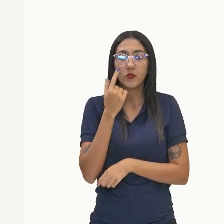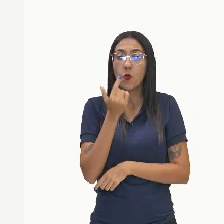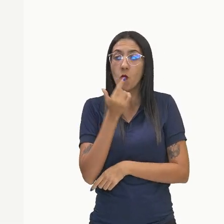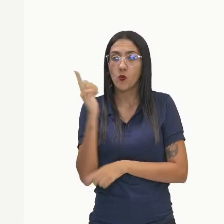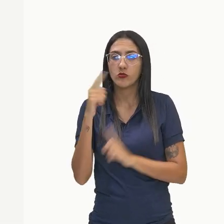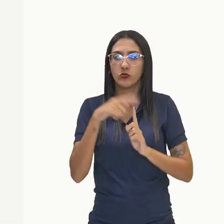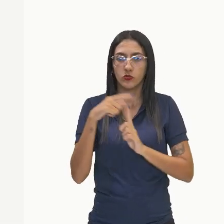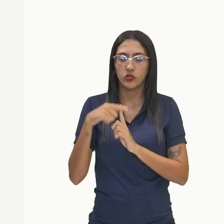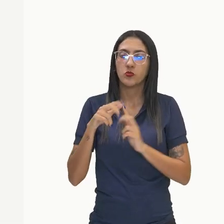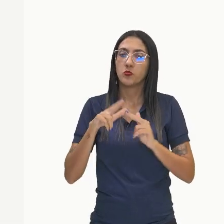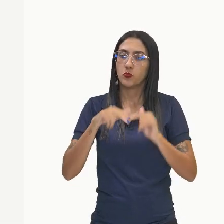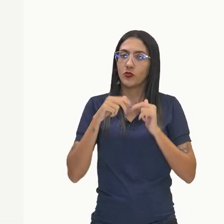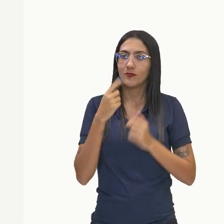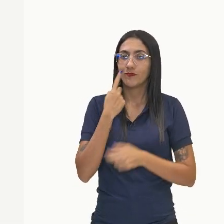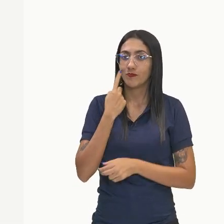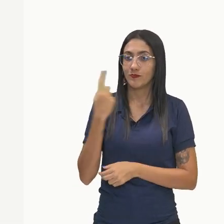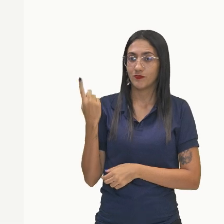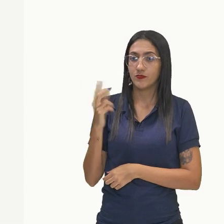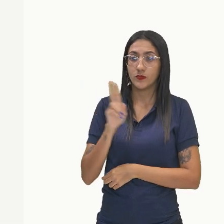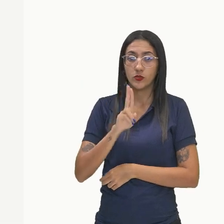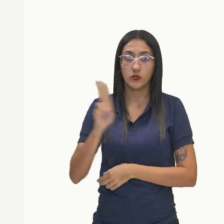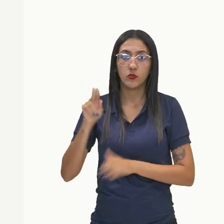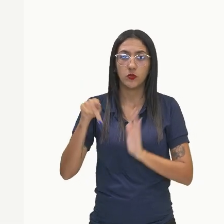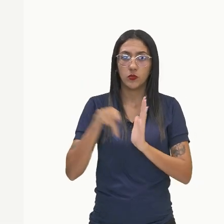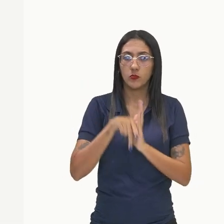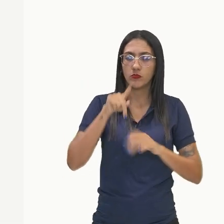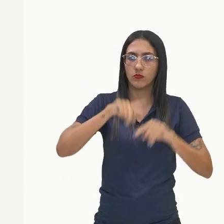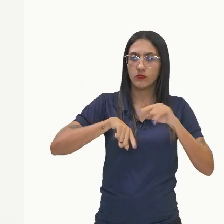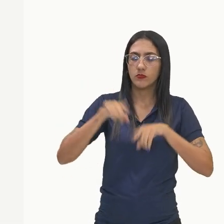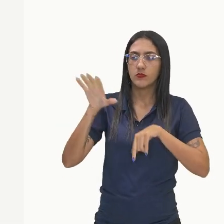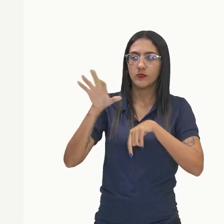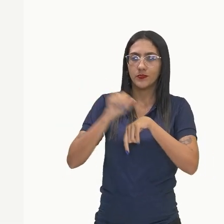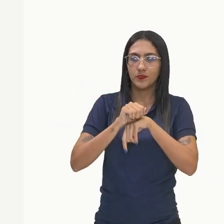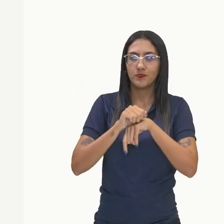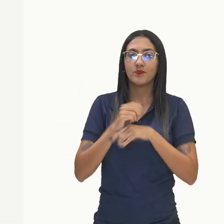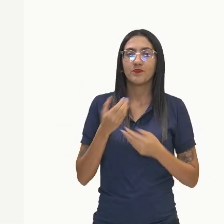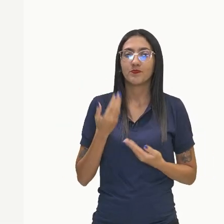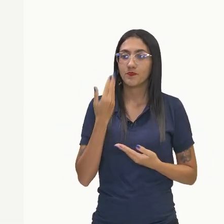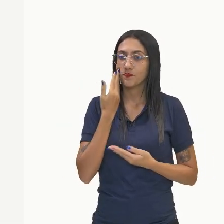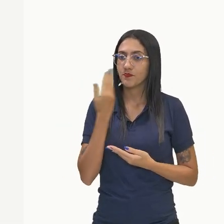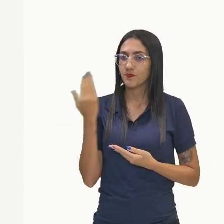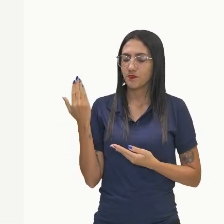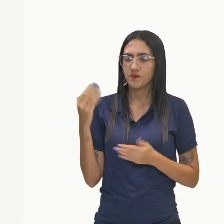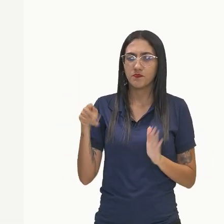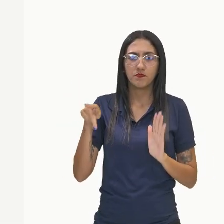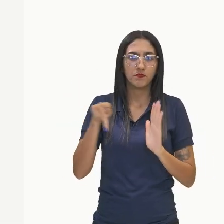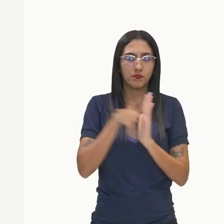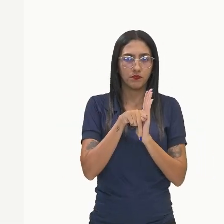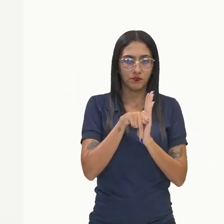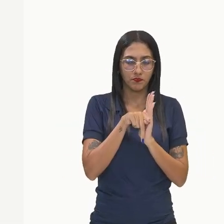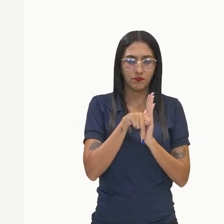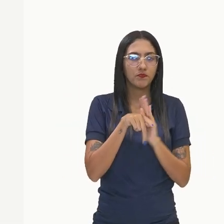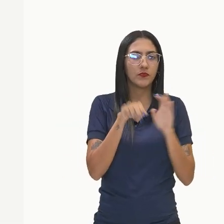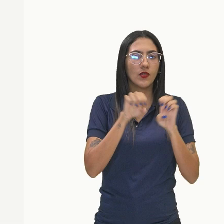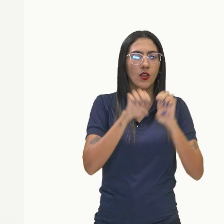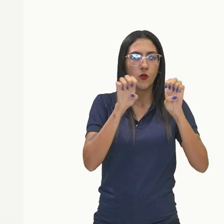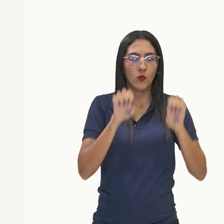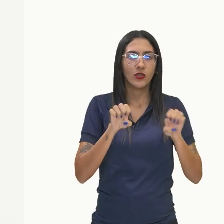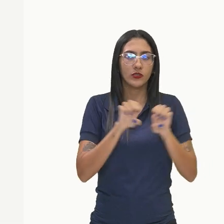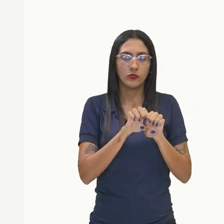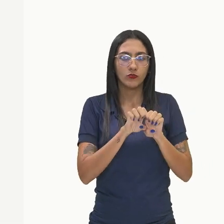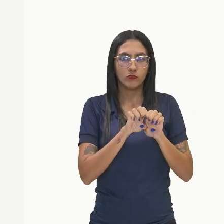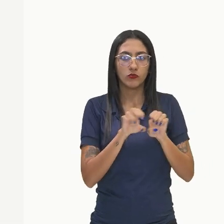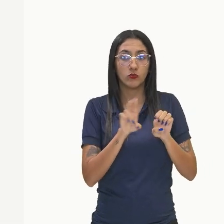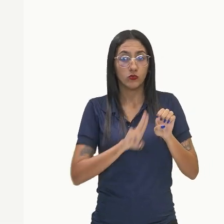está equações dos receptores elétricos. A primeira é a equação característica, né, que representa o